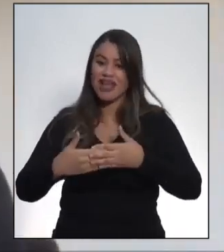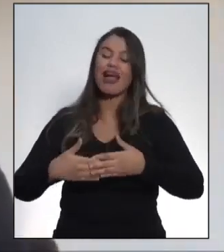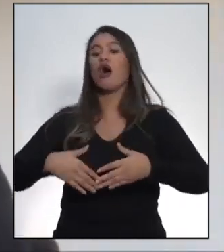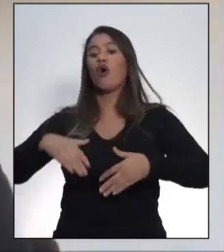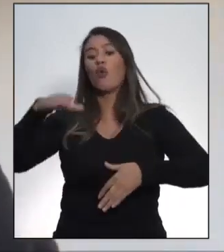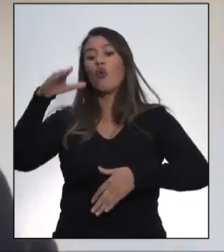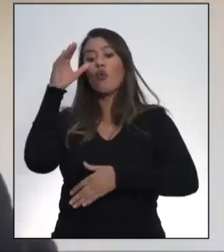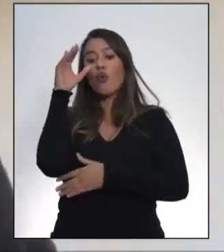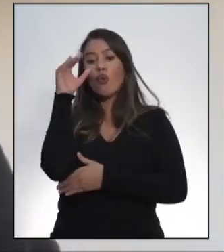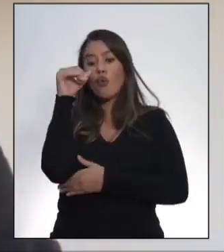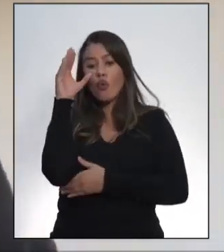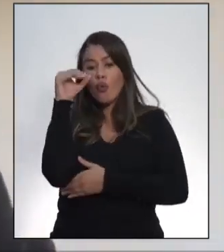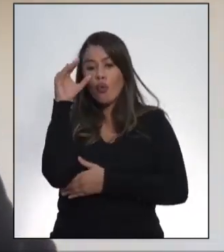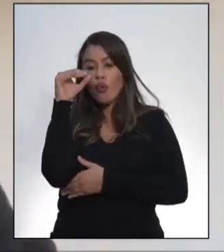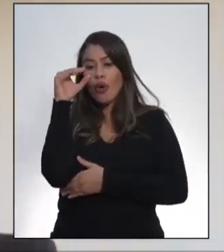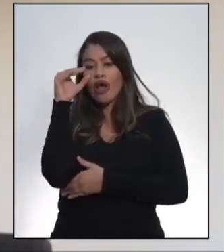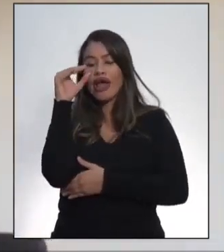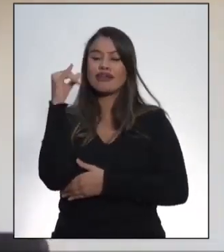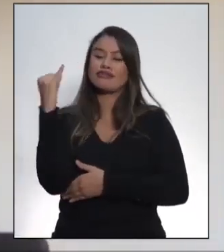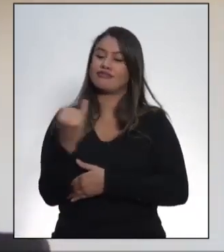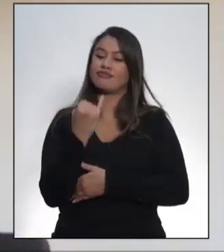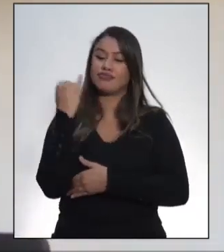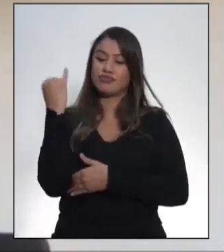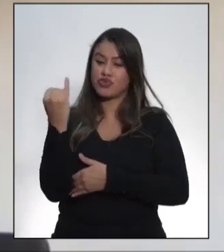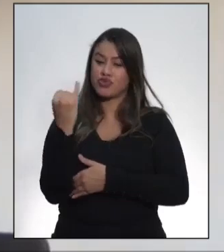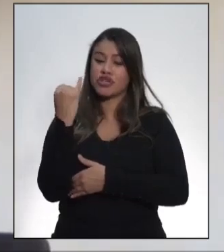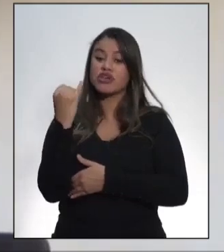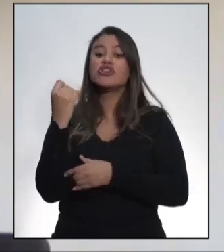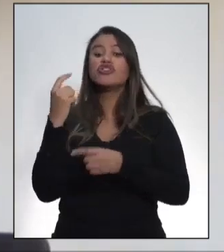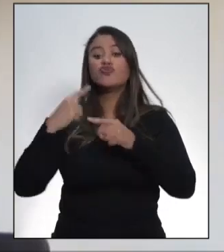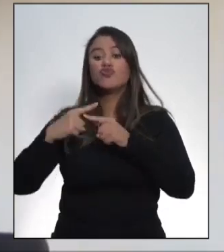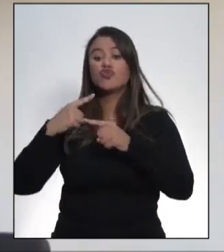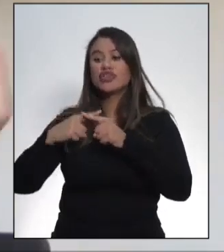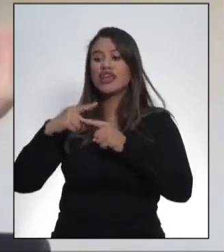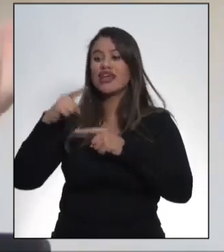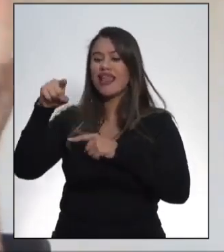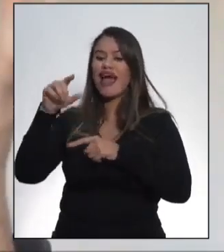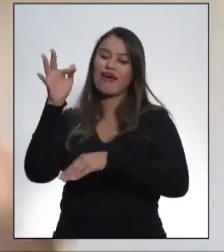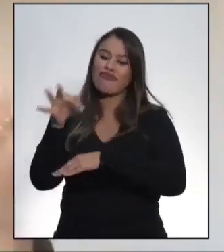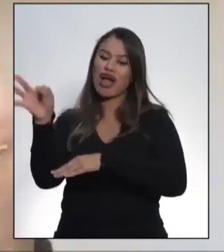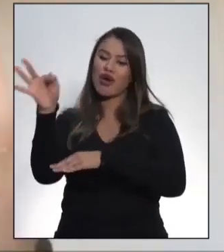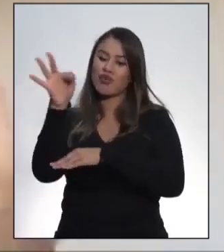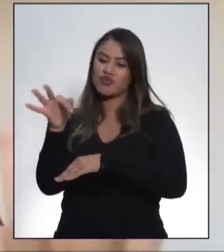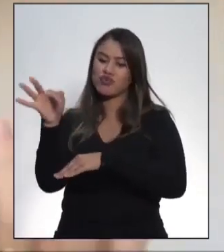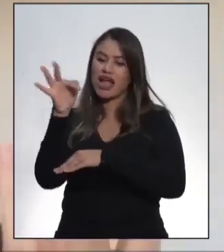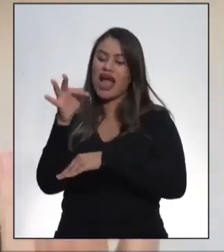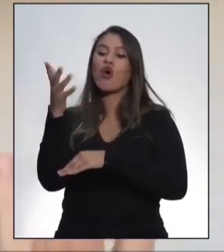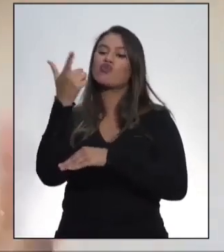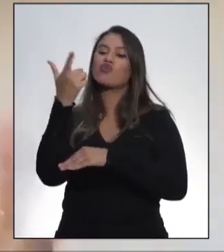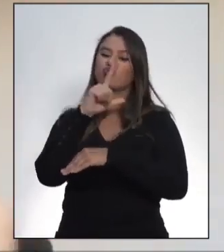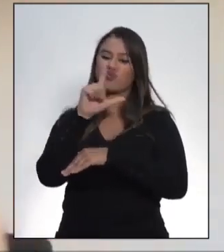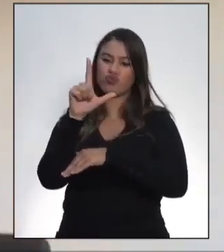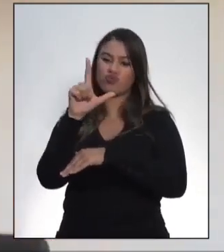ser parte resolvida na faculdade e parte resolvida nas tuas